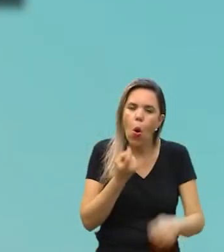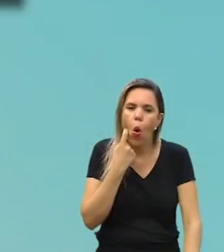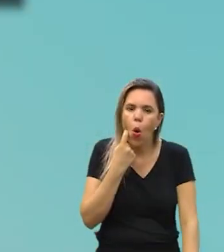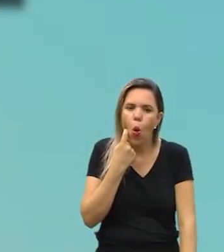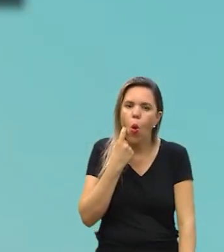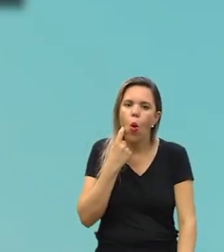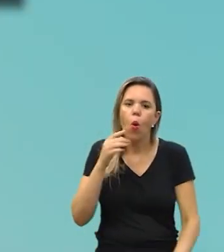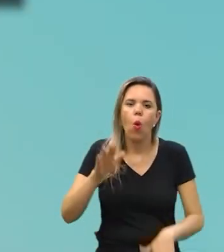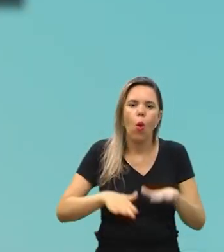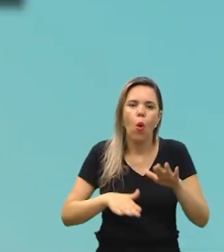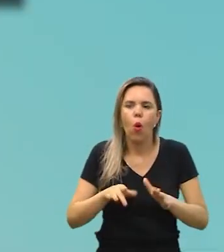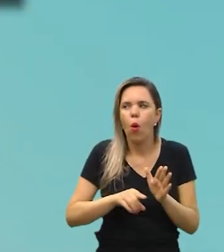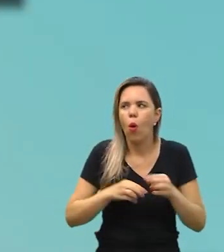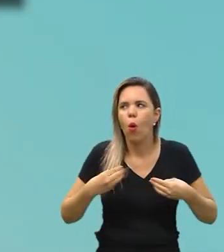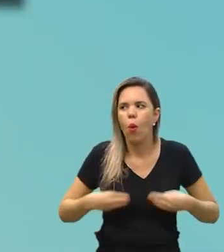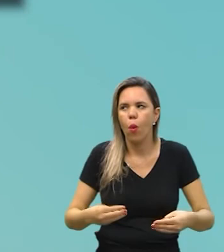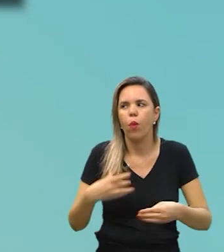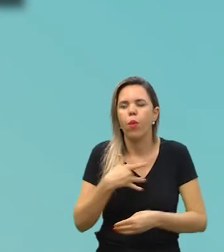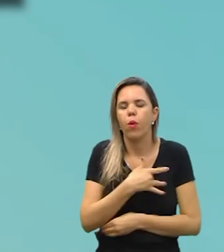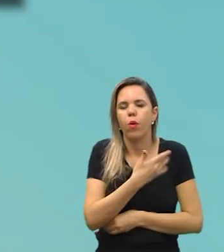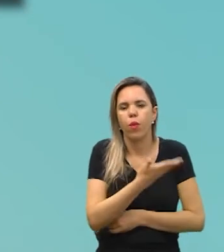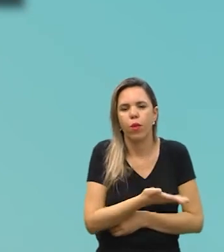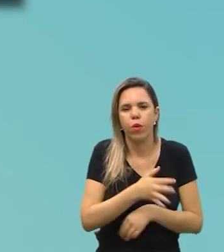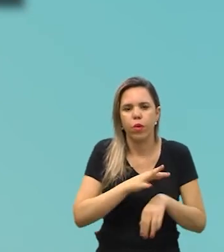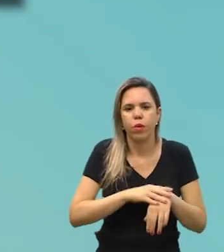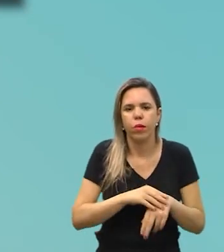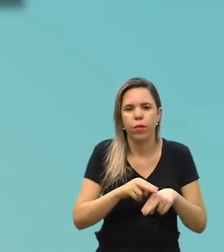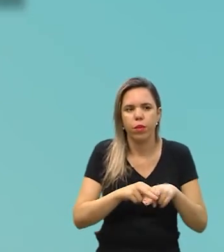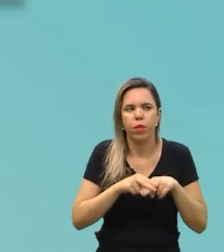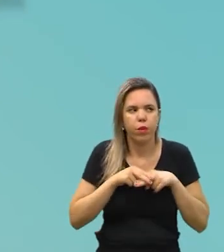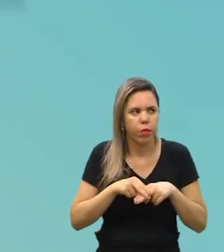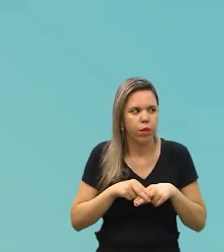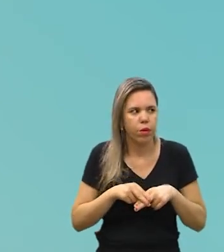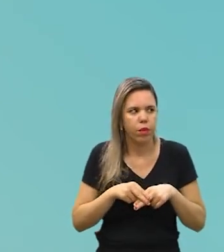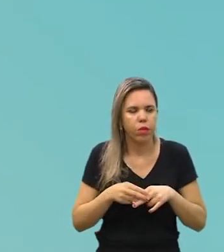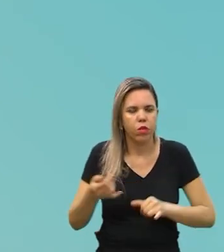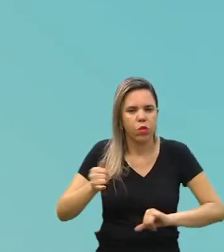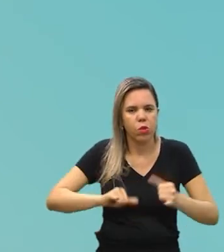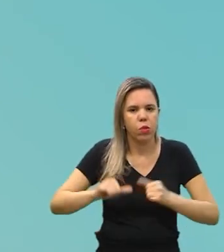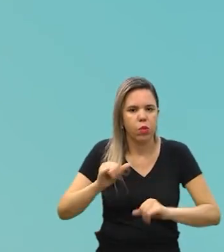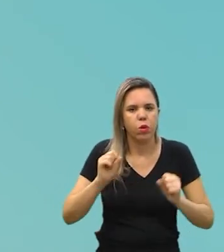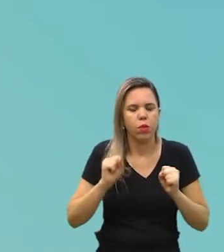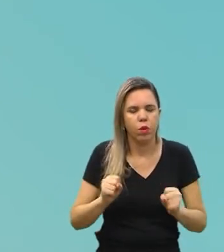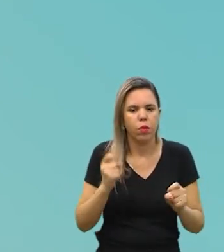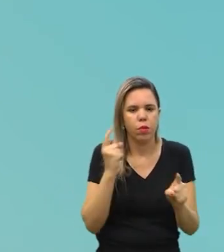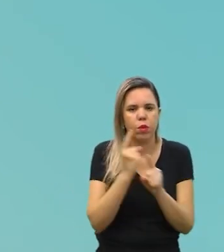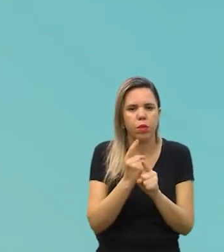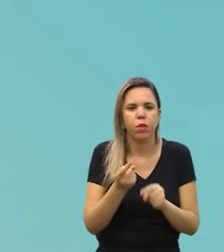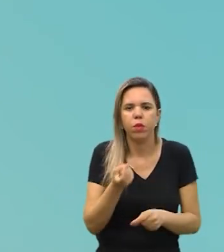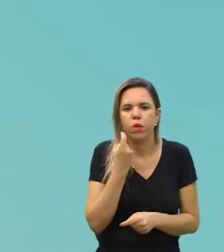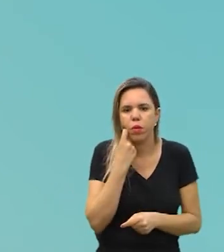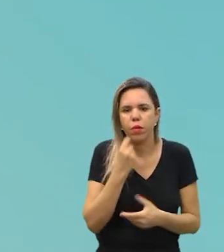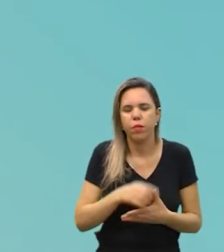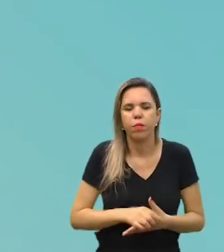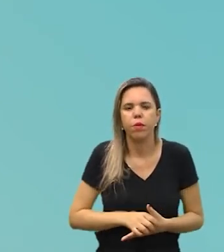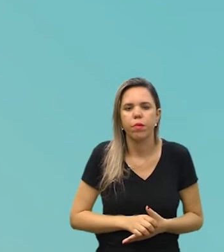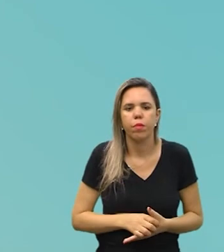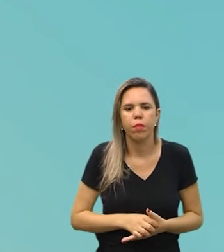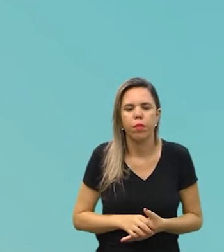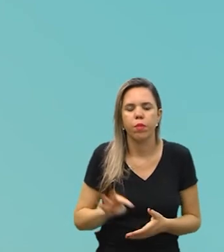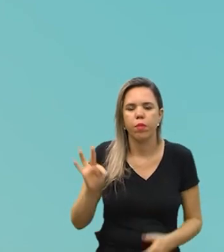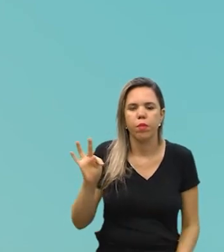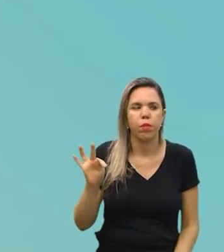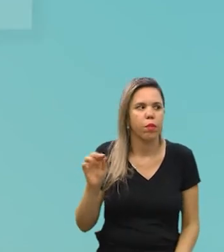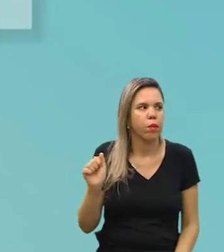De acordo com o Ministério da Saúde, essa doença é causada por uma toxina que pode ser encontrada em peixes como o tambaqui,